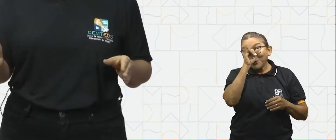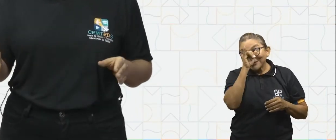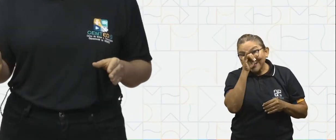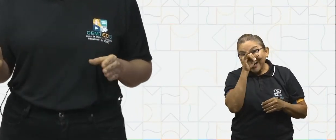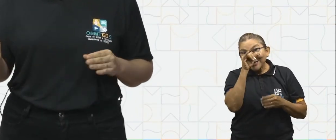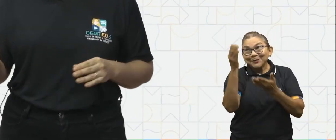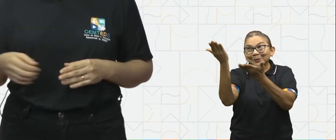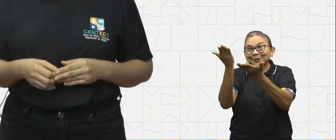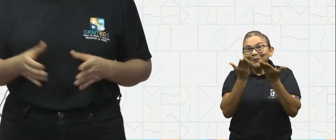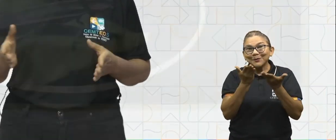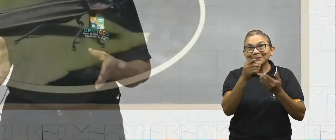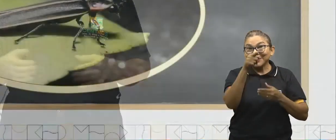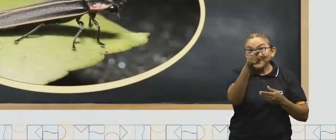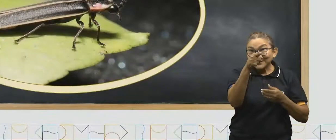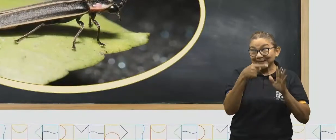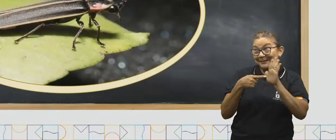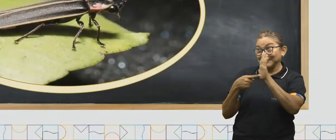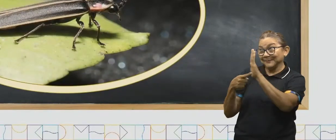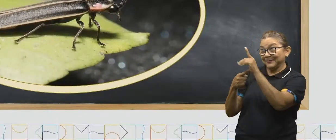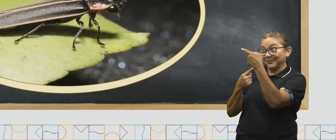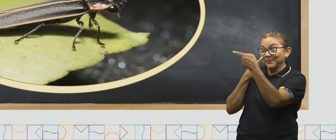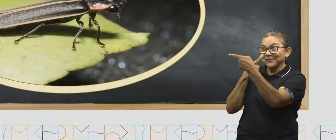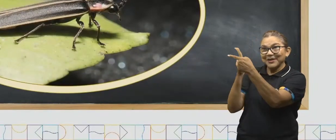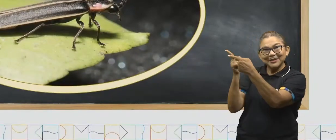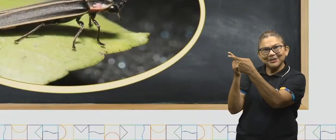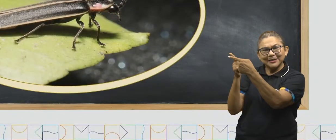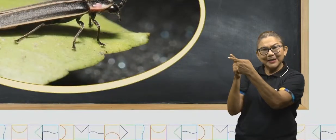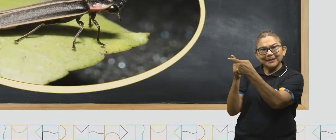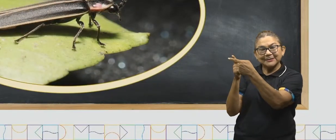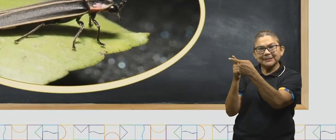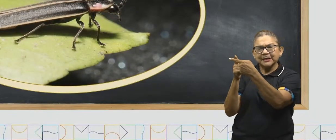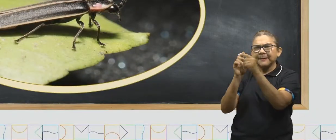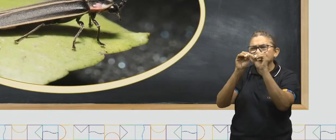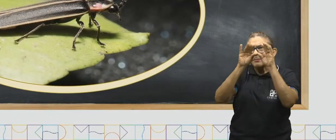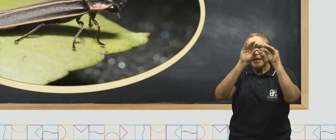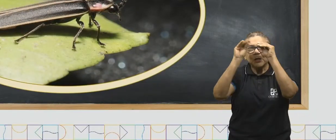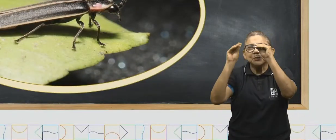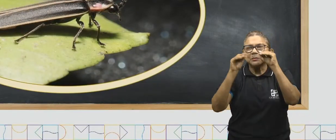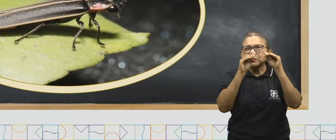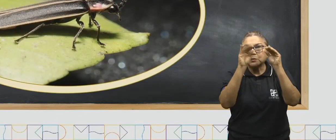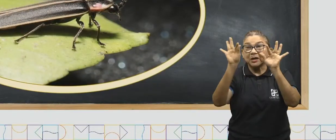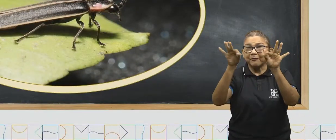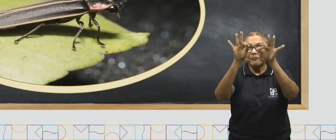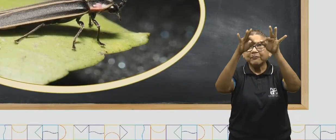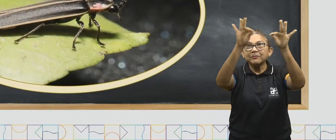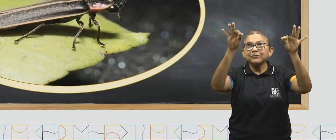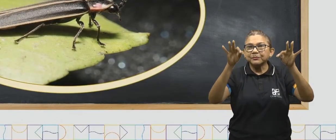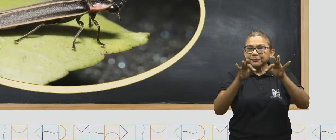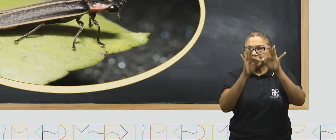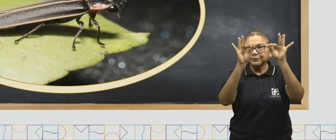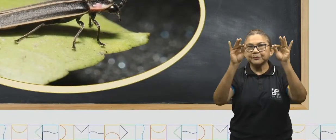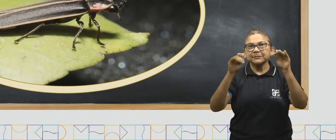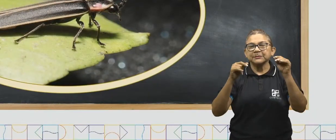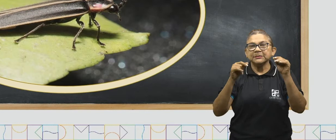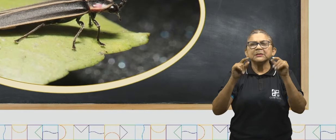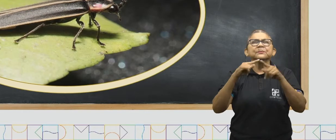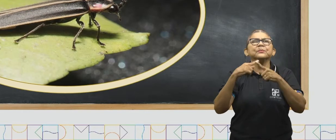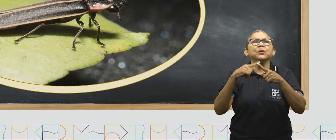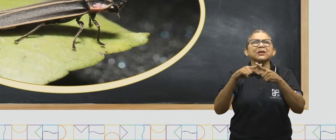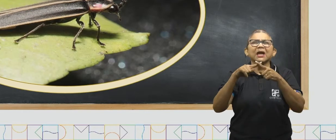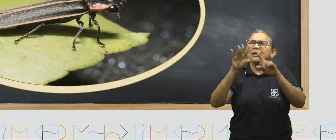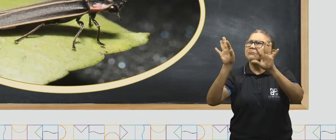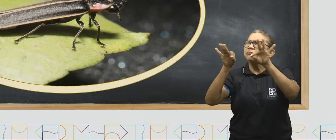você a imagem de um. Veja. O brilho dos vagalumes tem como finalidade a